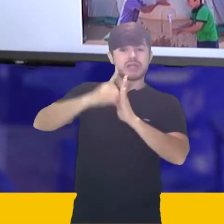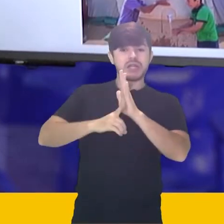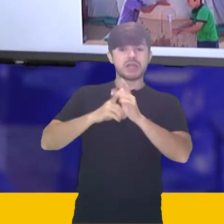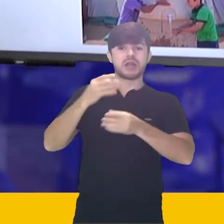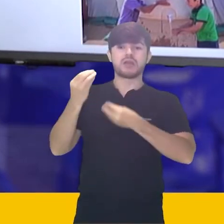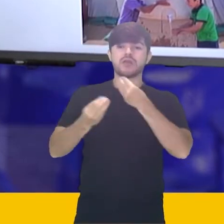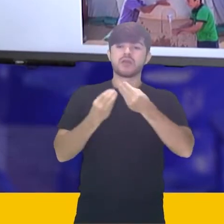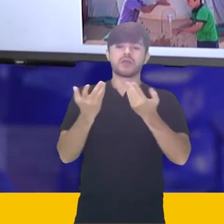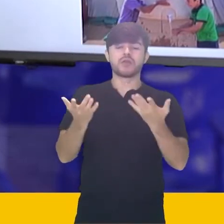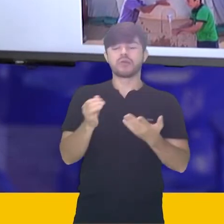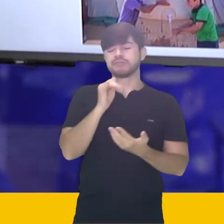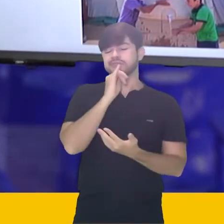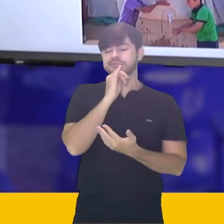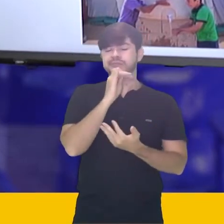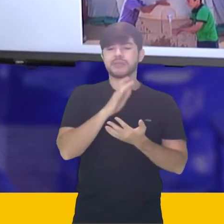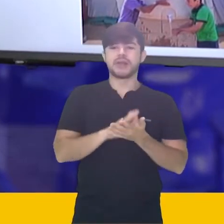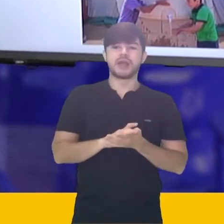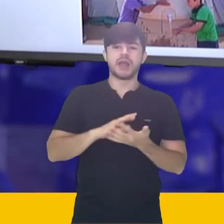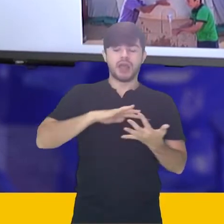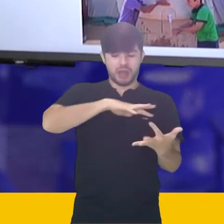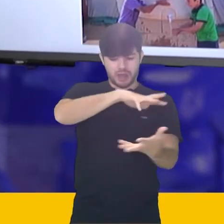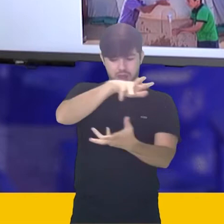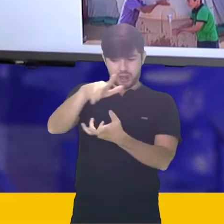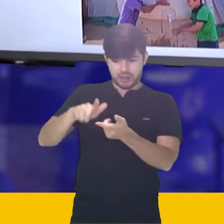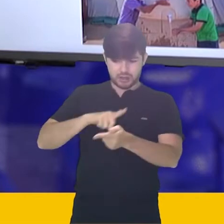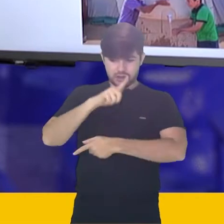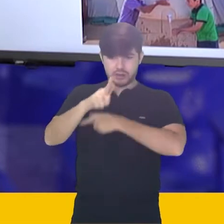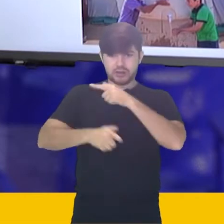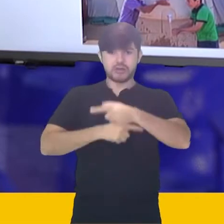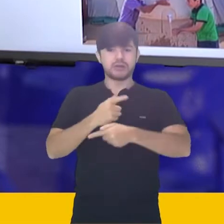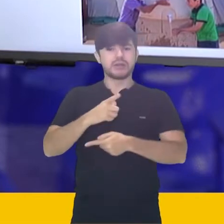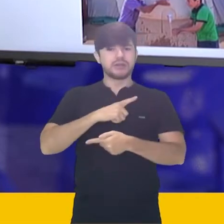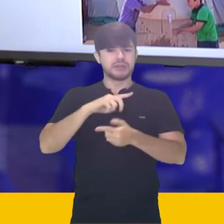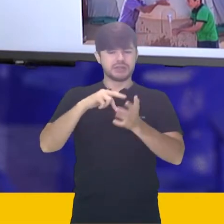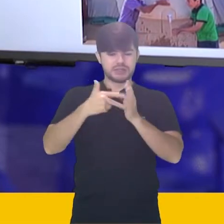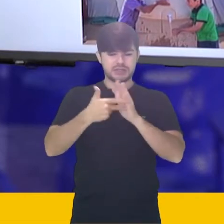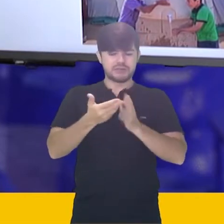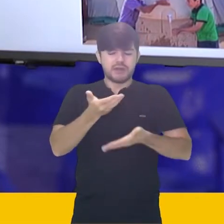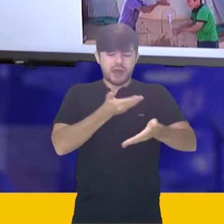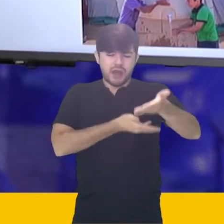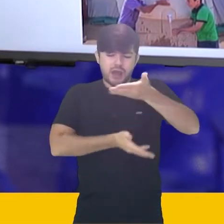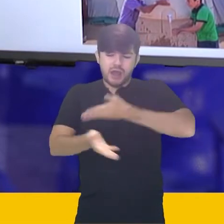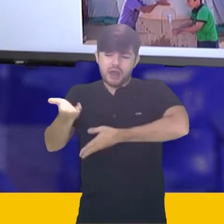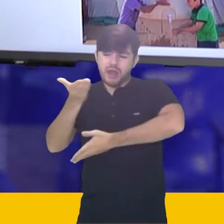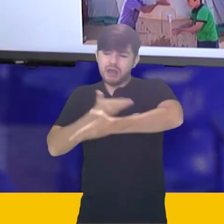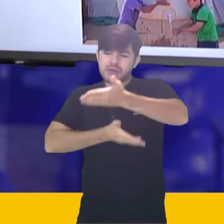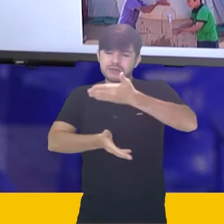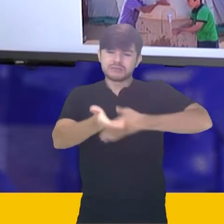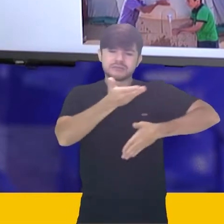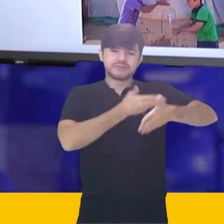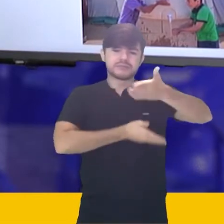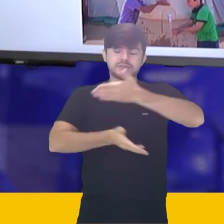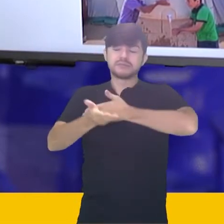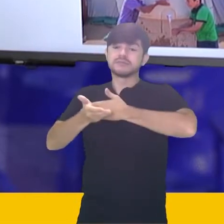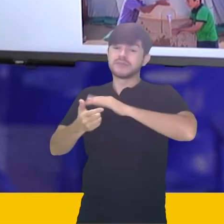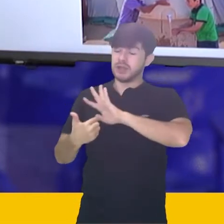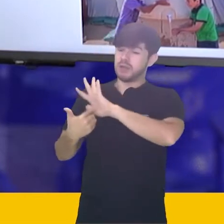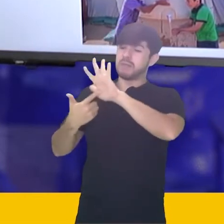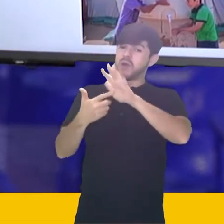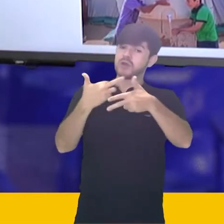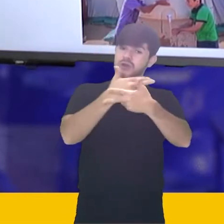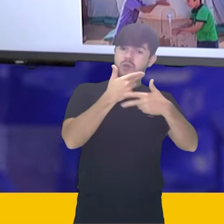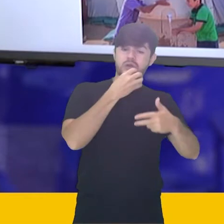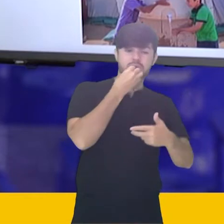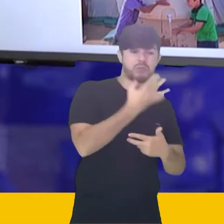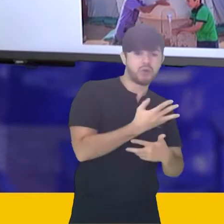Então a globalização tem esse aspecto ambíguo, né? Ele traz pontos positivos e